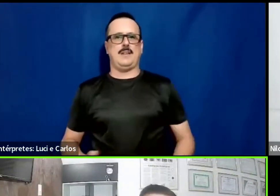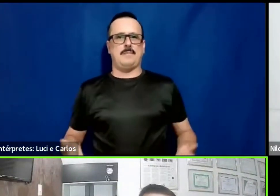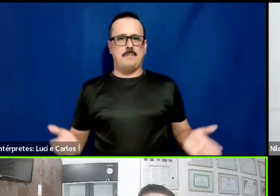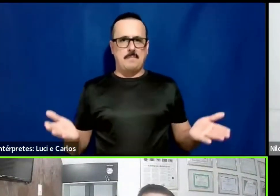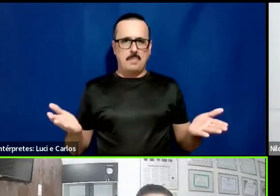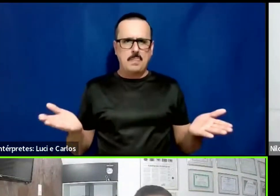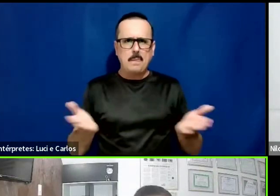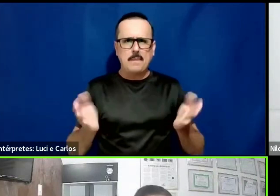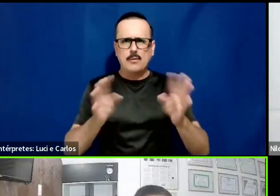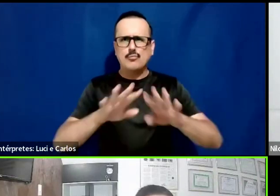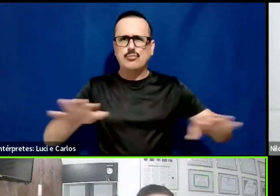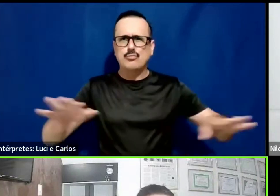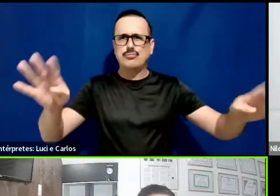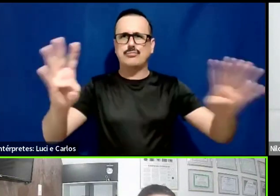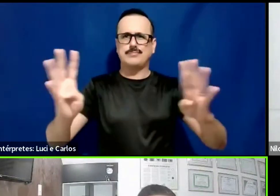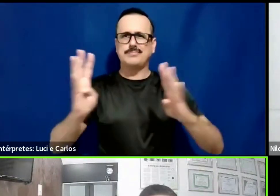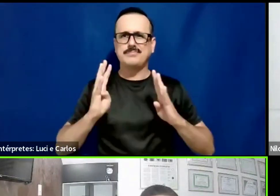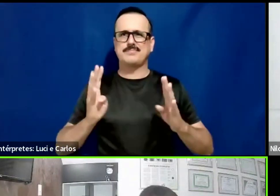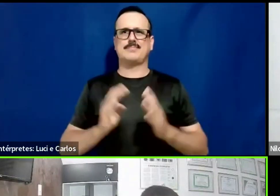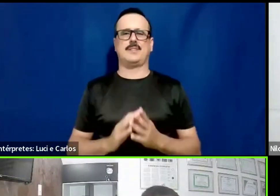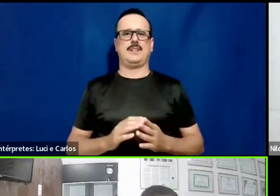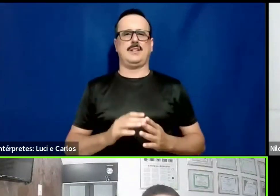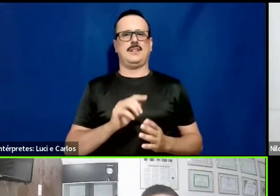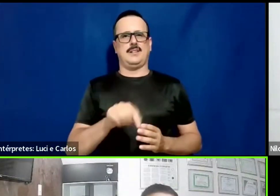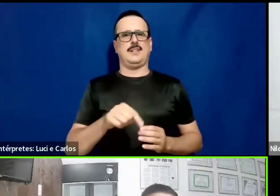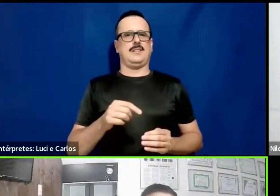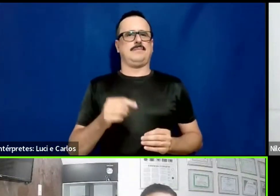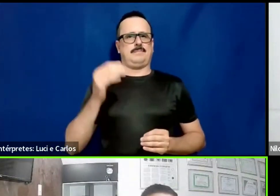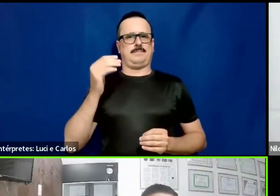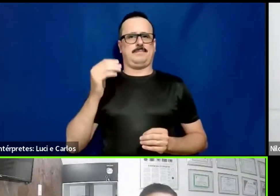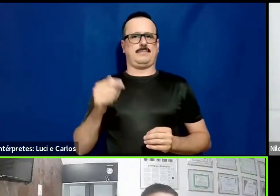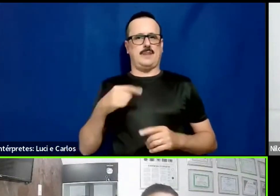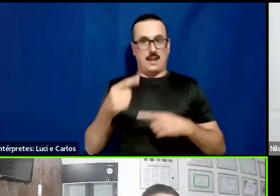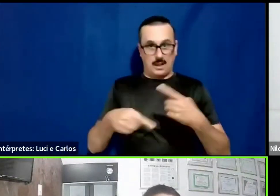aqui presentes, tenho certeza que nós vamos sair daqui